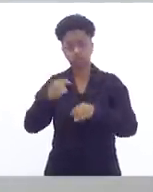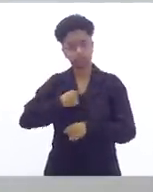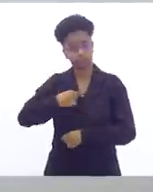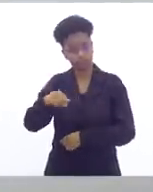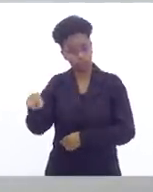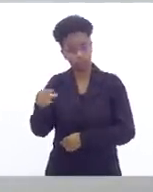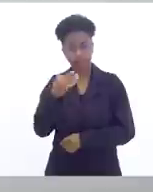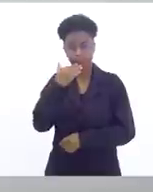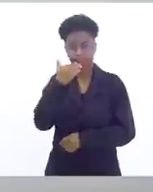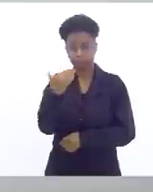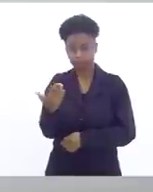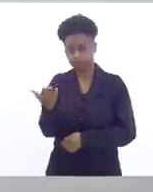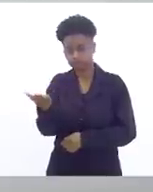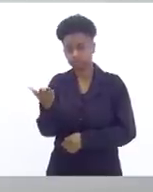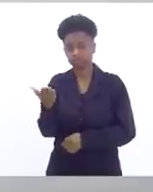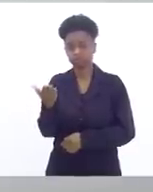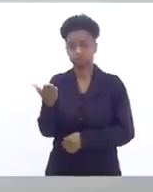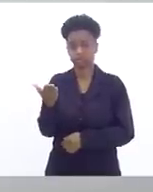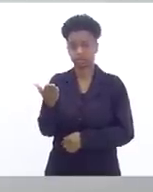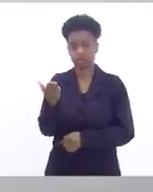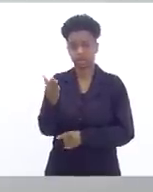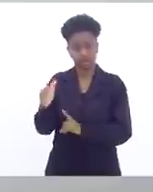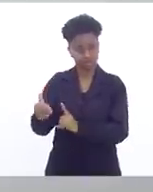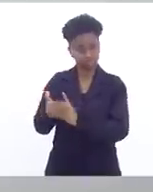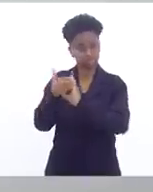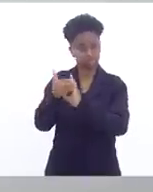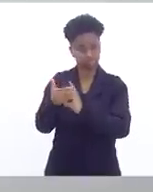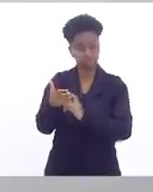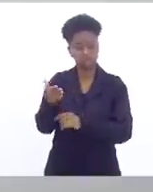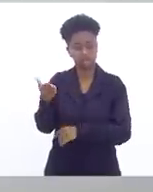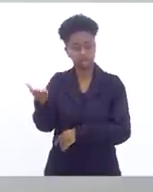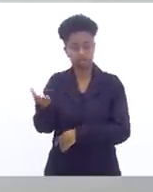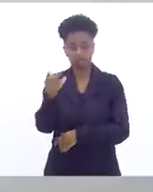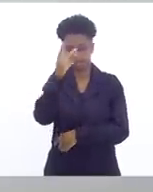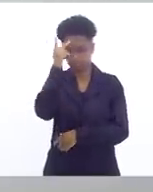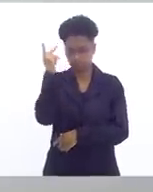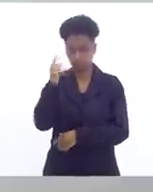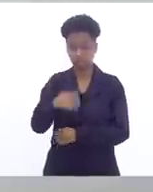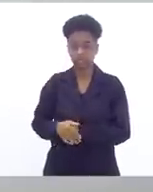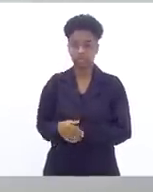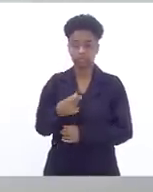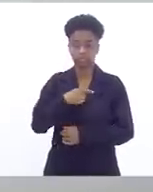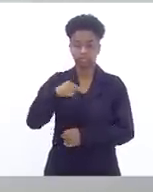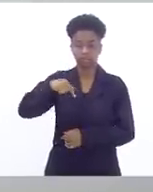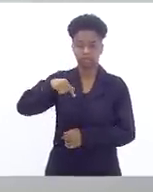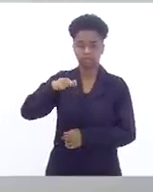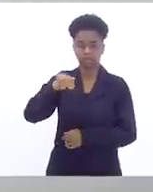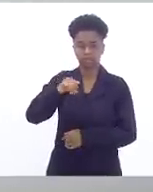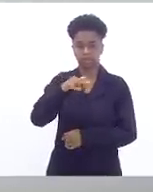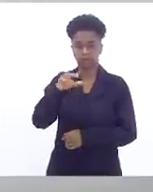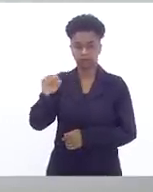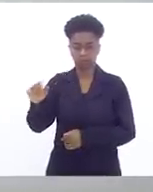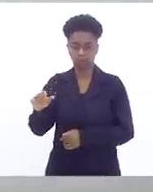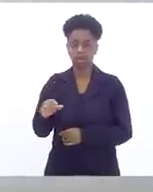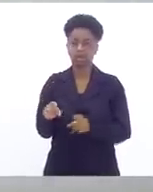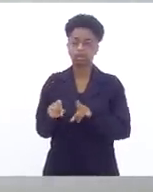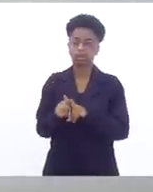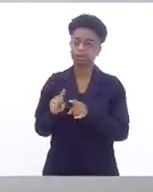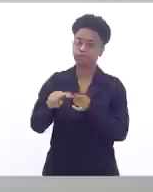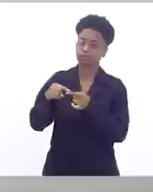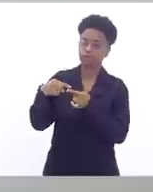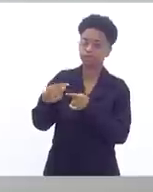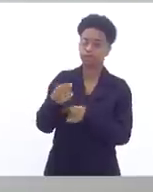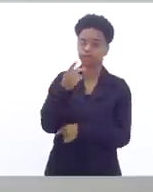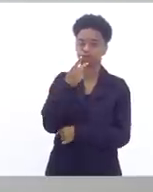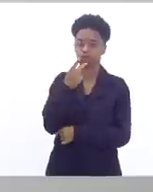para que recebessem ela foi recebido pelo quintal que ficou posteriormente até de ver